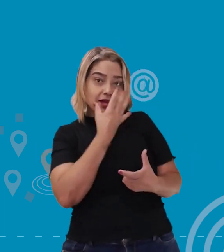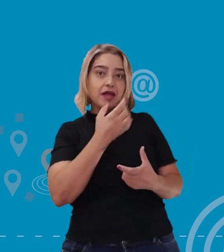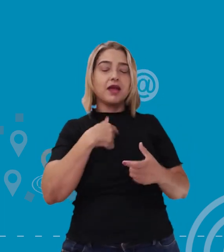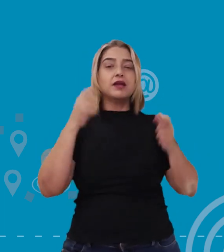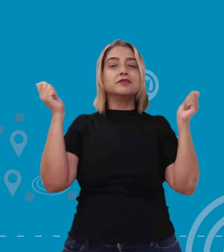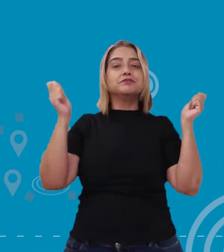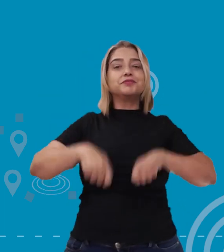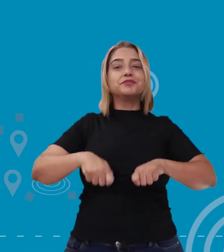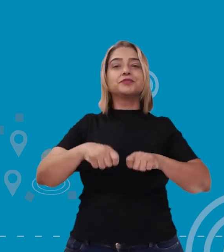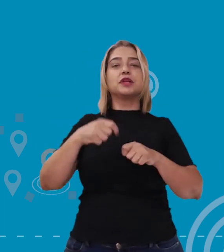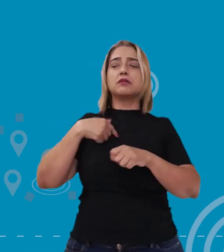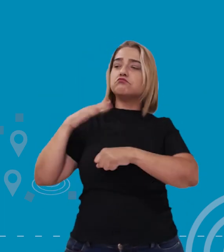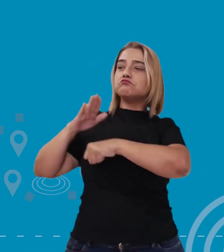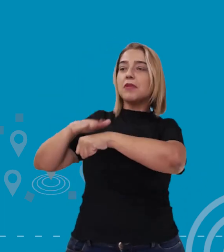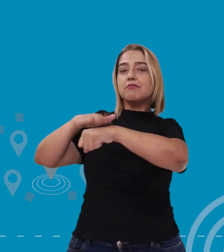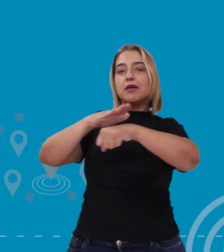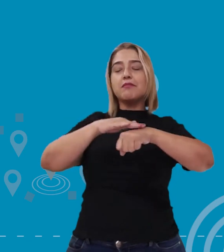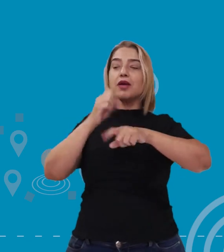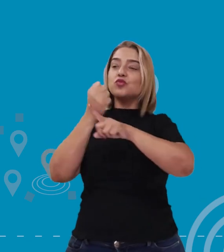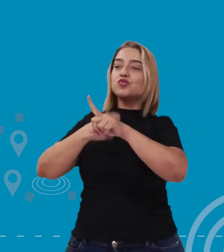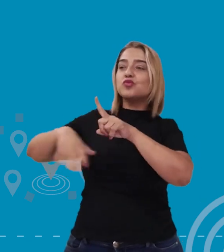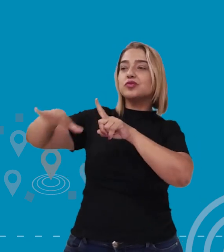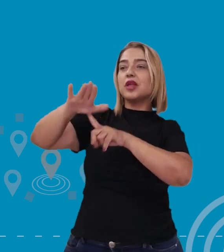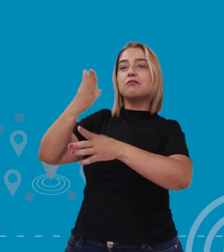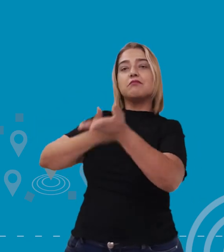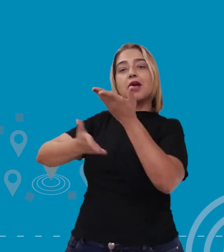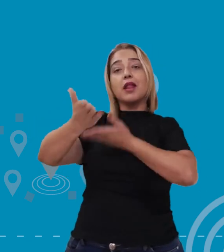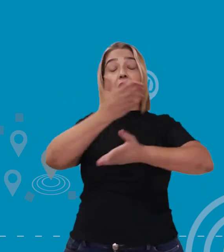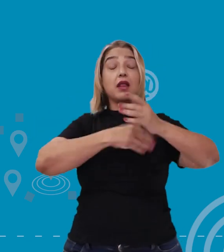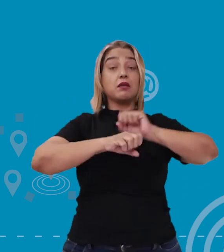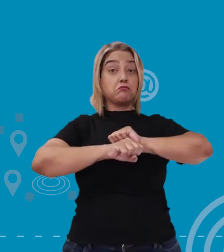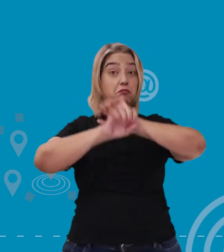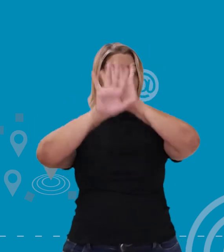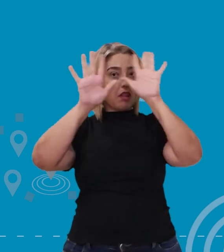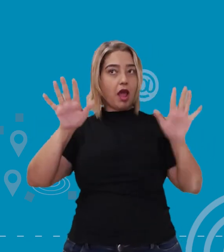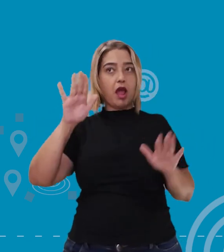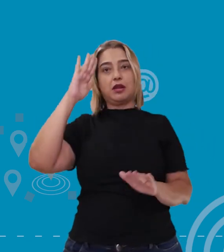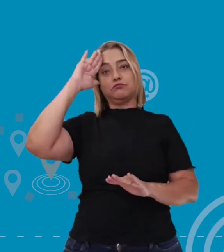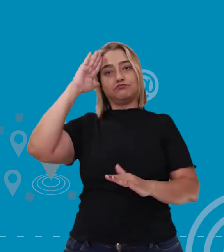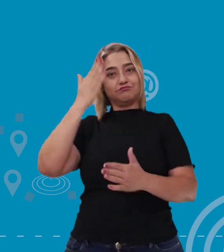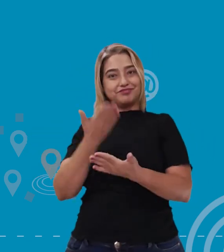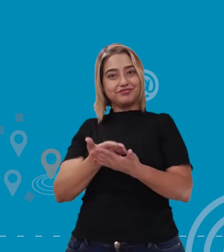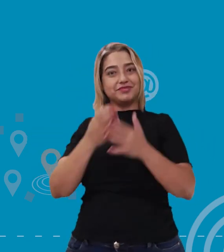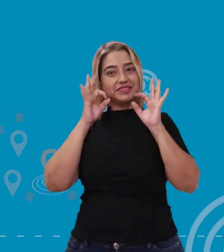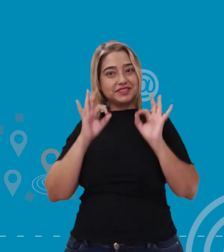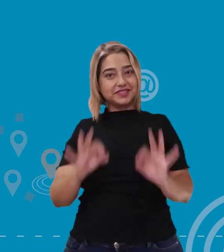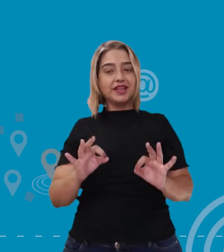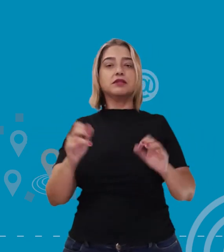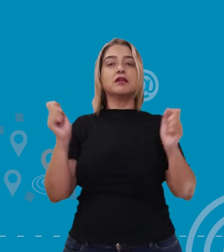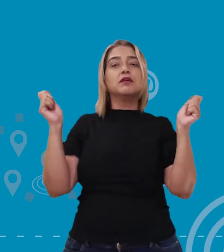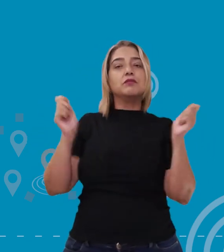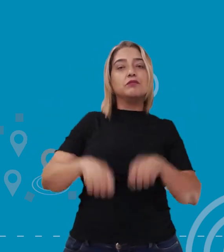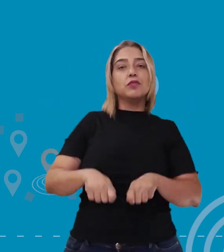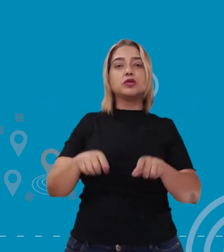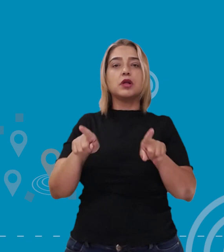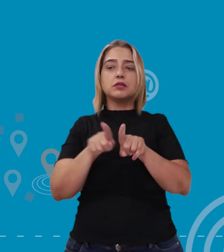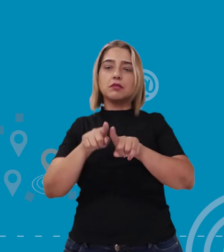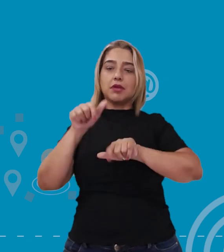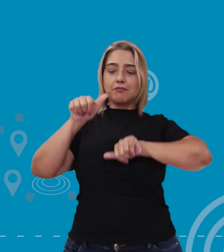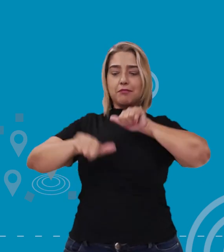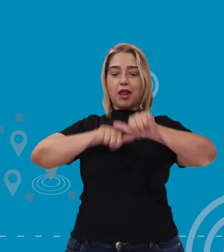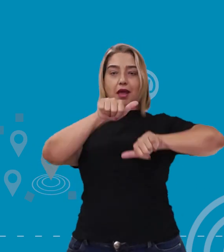permite atuar socialmente com mais clareza e confiança, possibilitando a